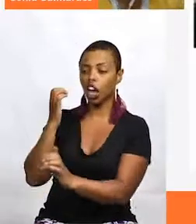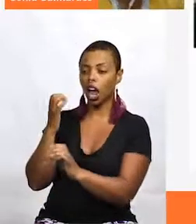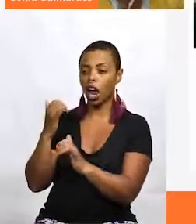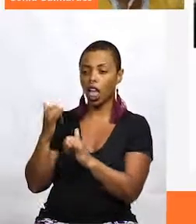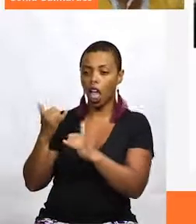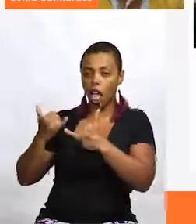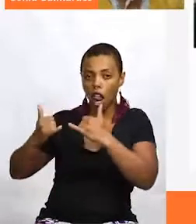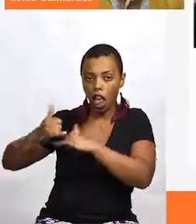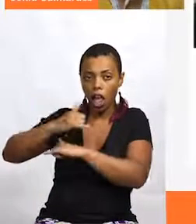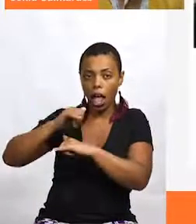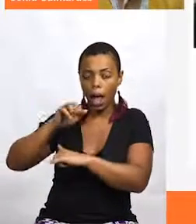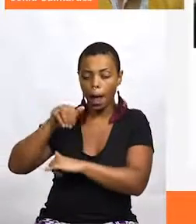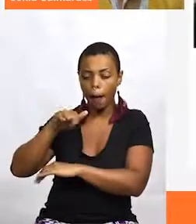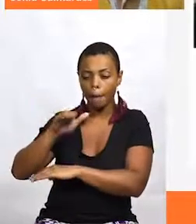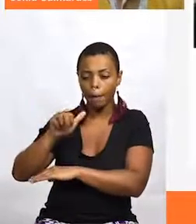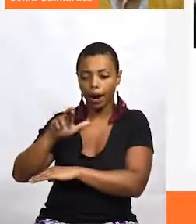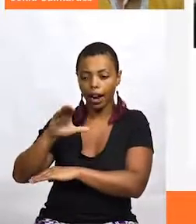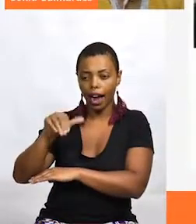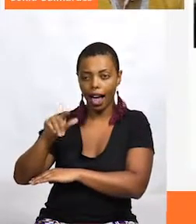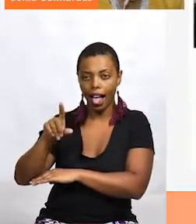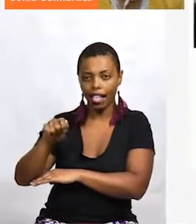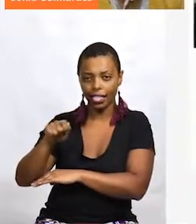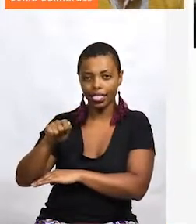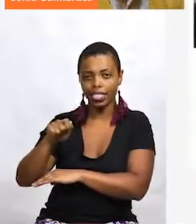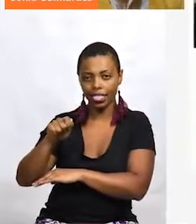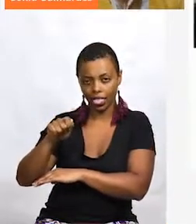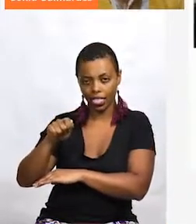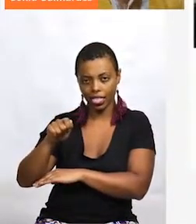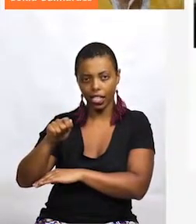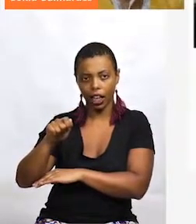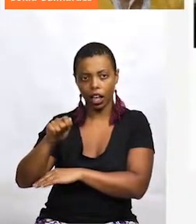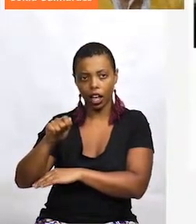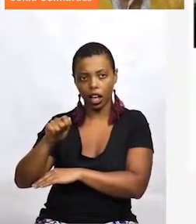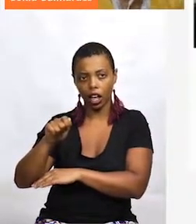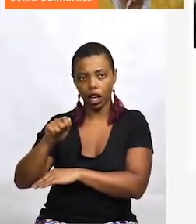eletrônica embarcada para aviões